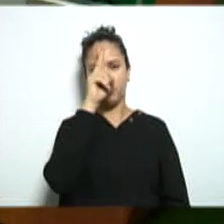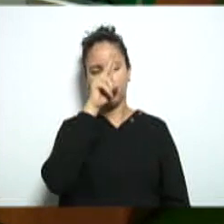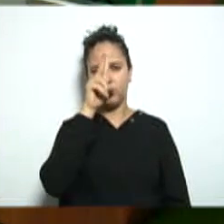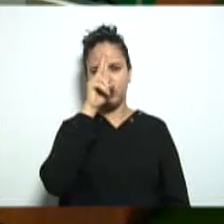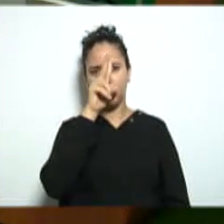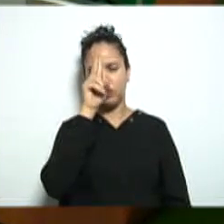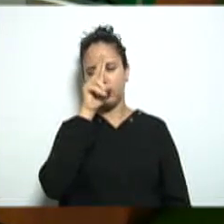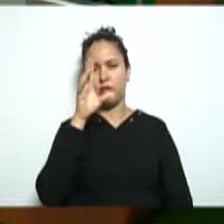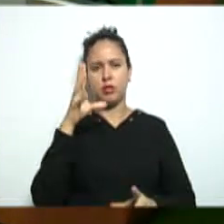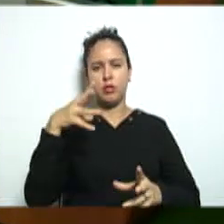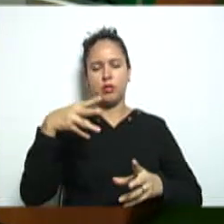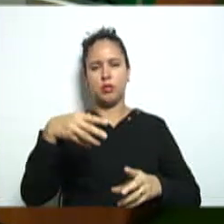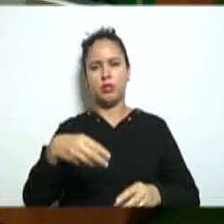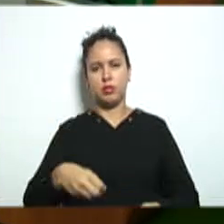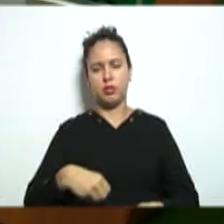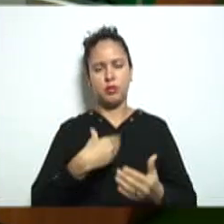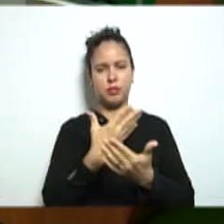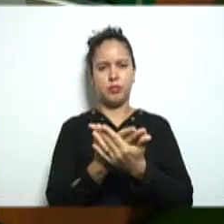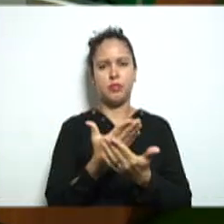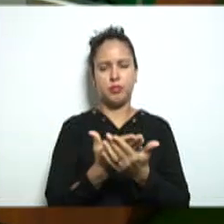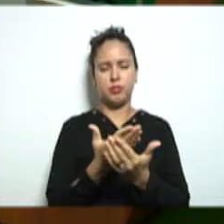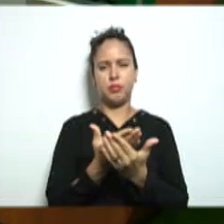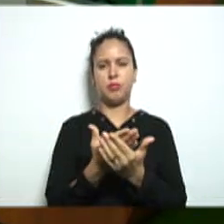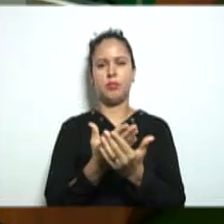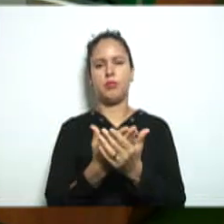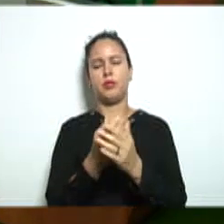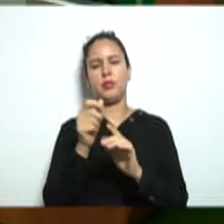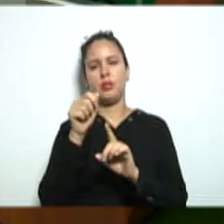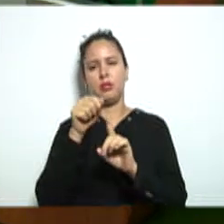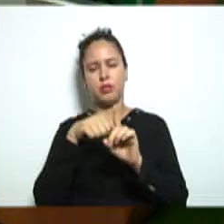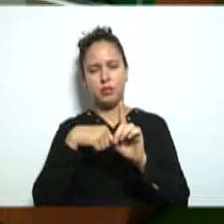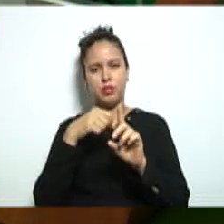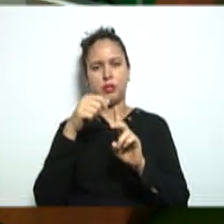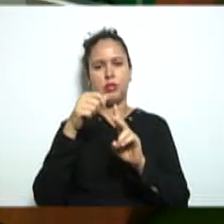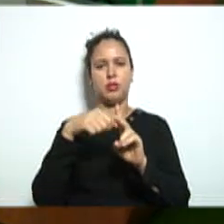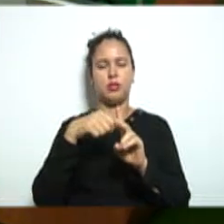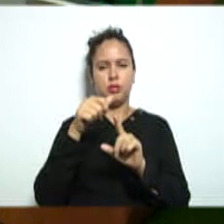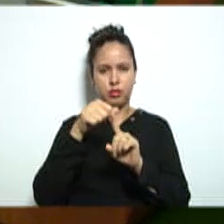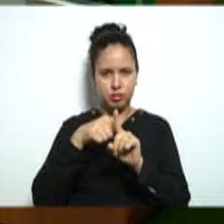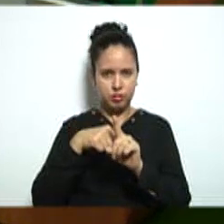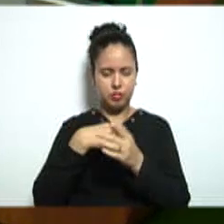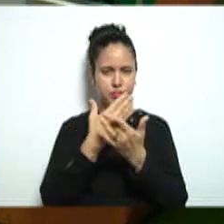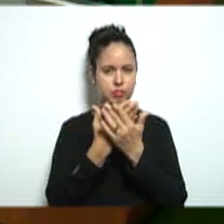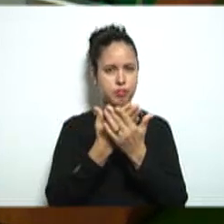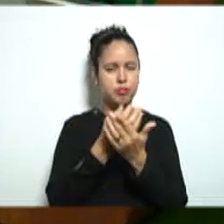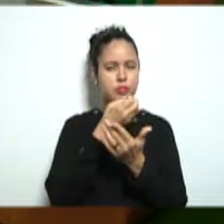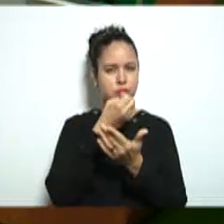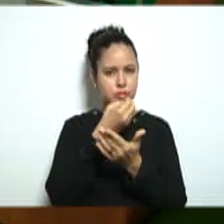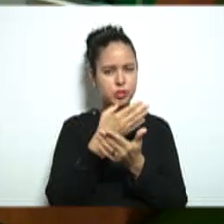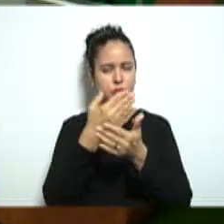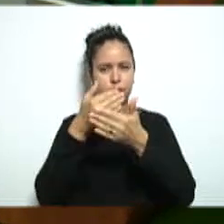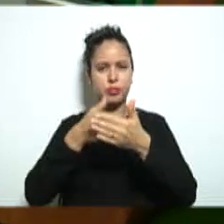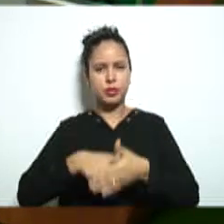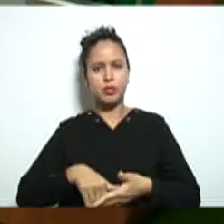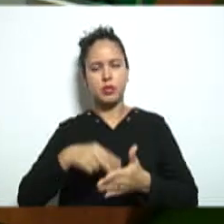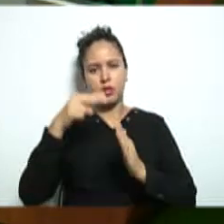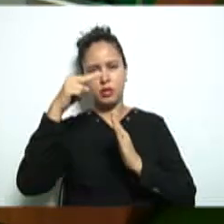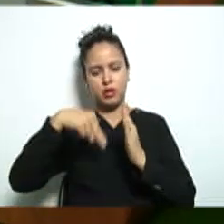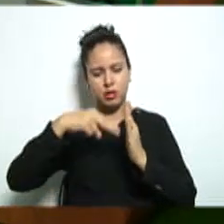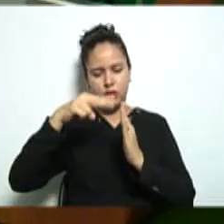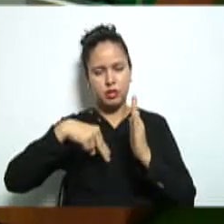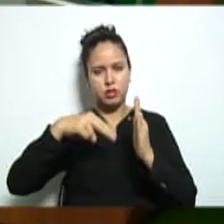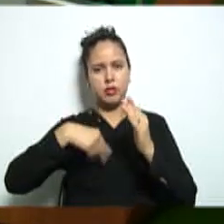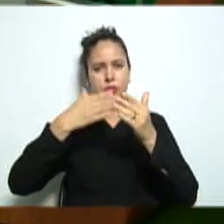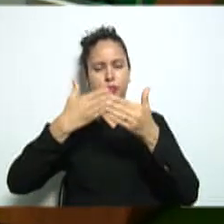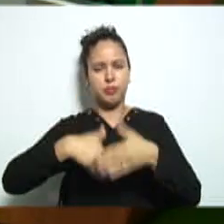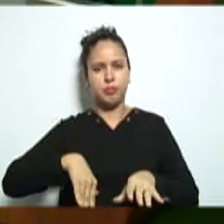lembrar de tudo aquilo que a gente estudou no decorrer de todas essas semanas. Façam uma boa avaliação, leiam a prova